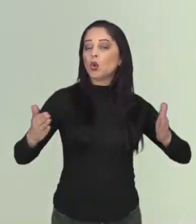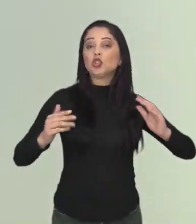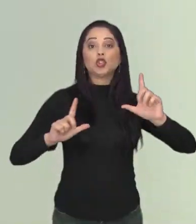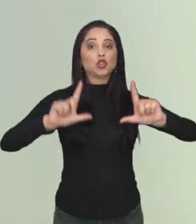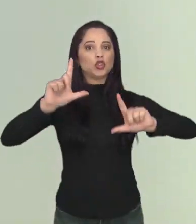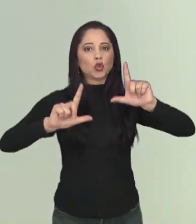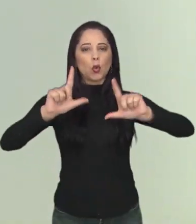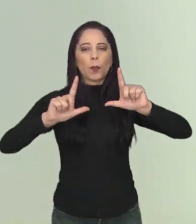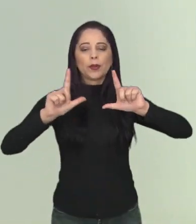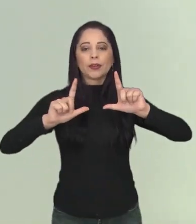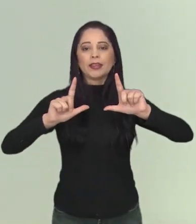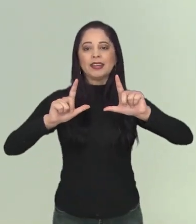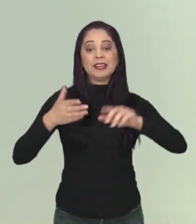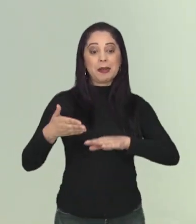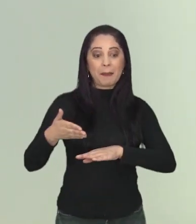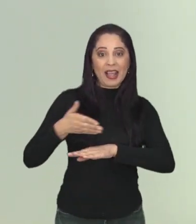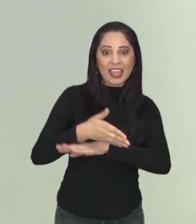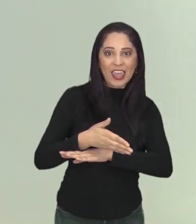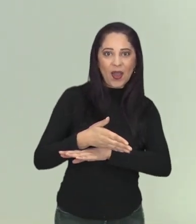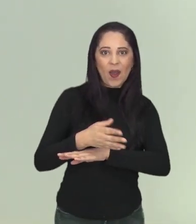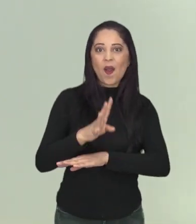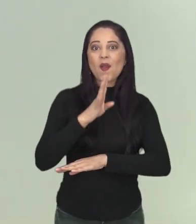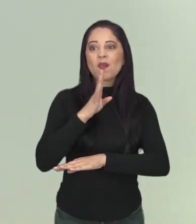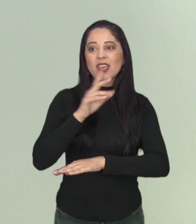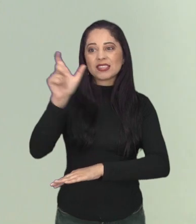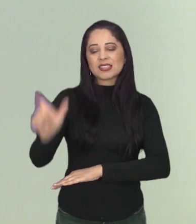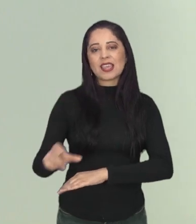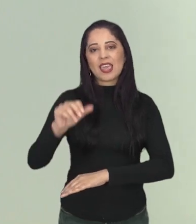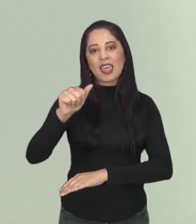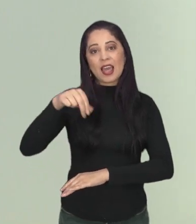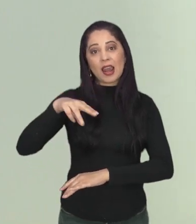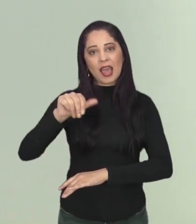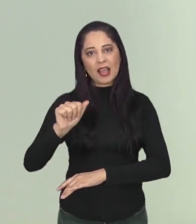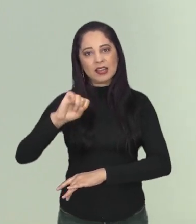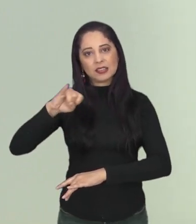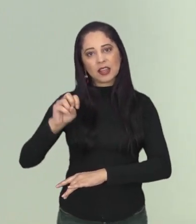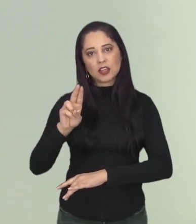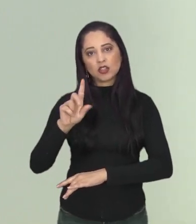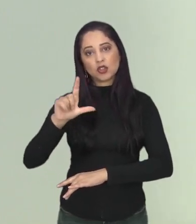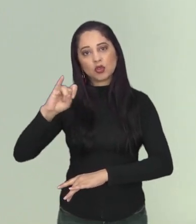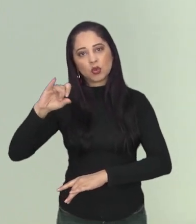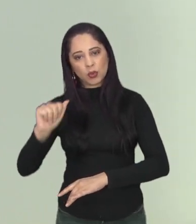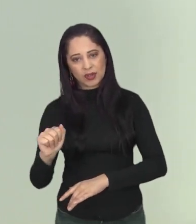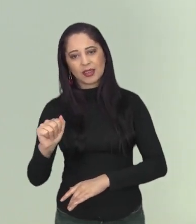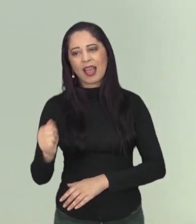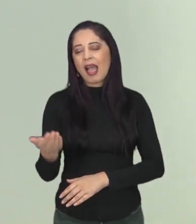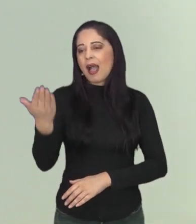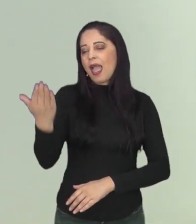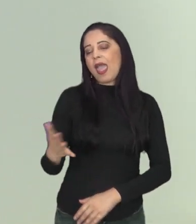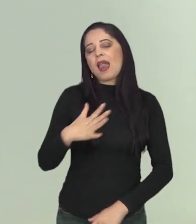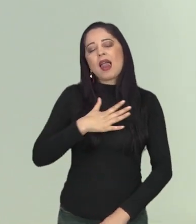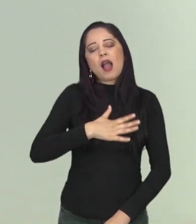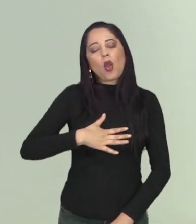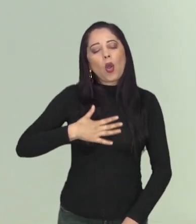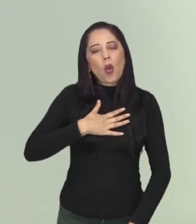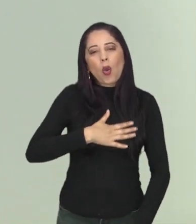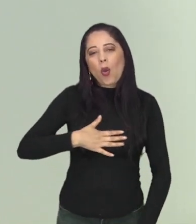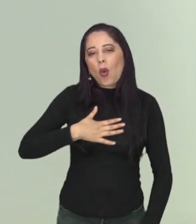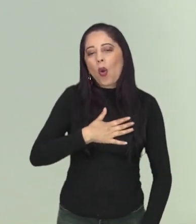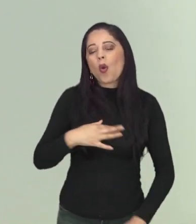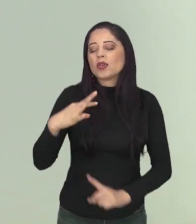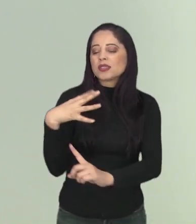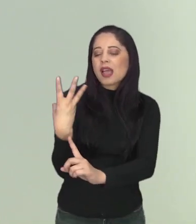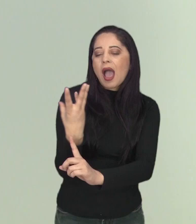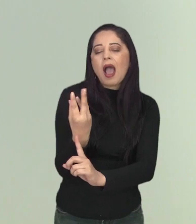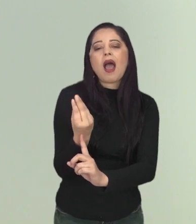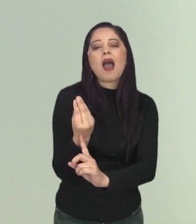e hoje o feito em casa veio conhecer a Ana Júlia Estamos aqui no seu Ateliê ela que gosta de